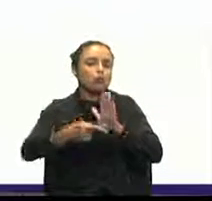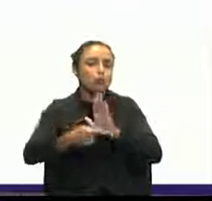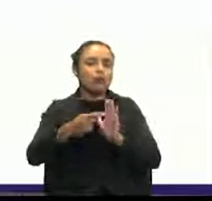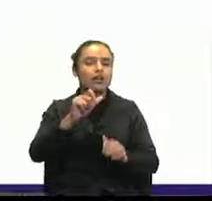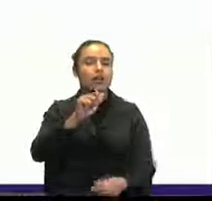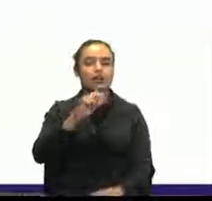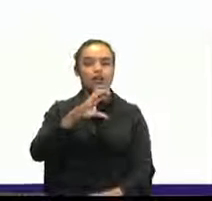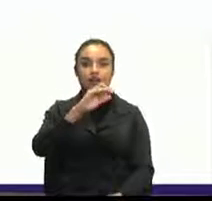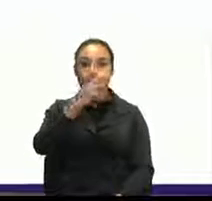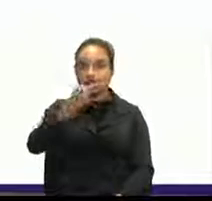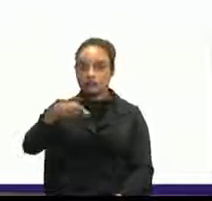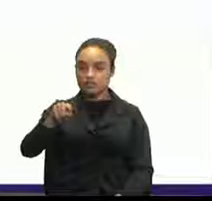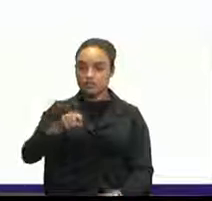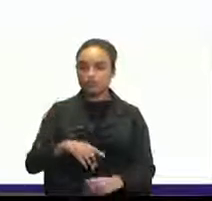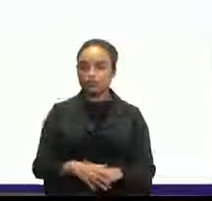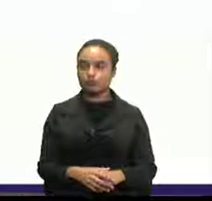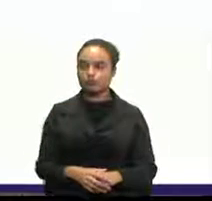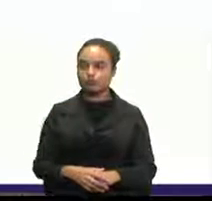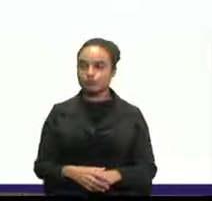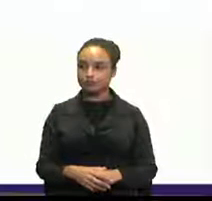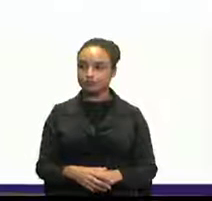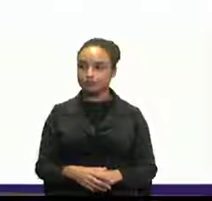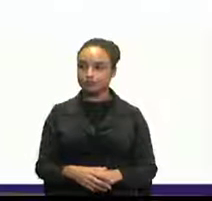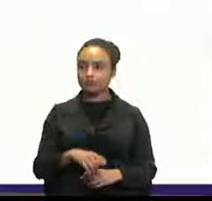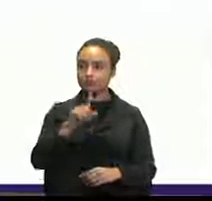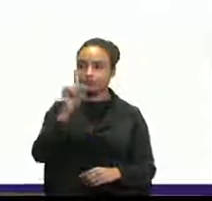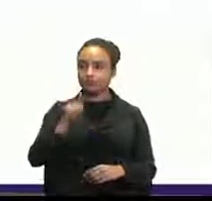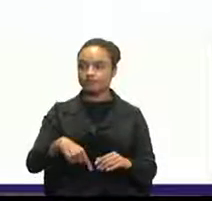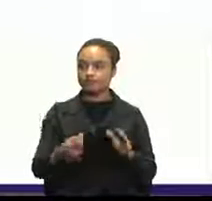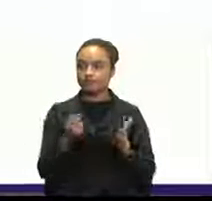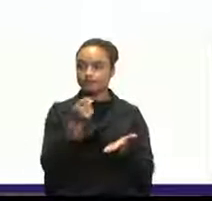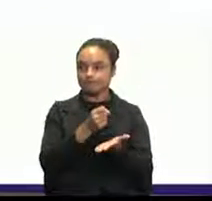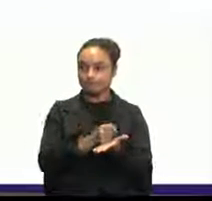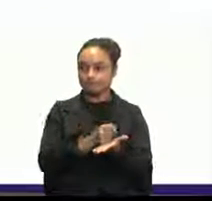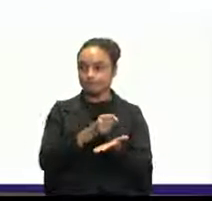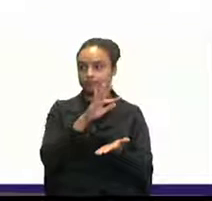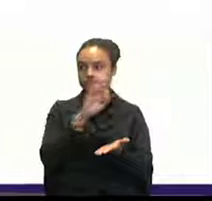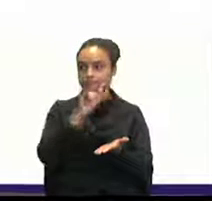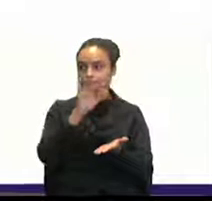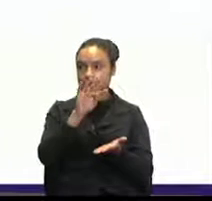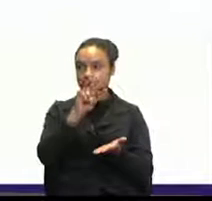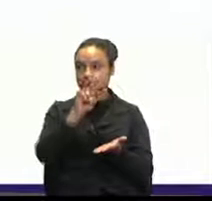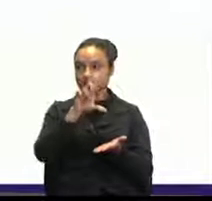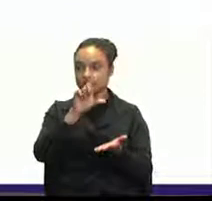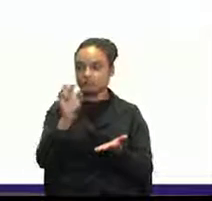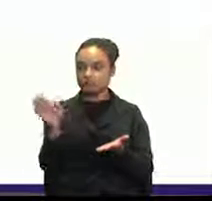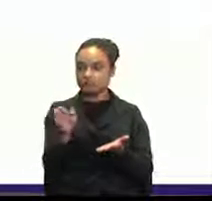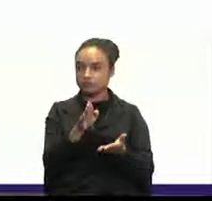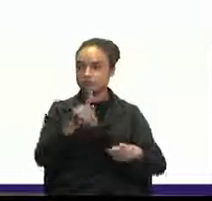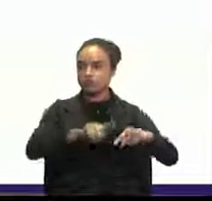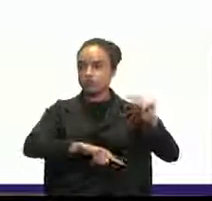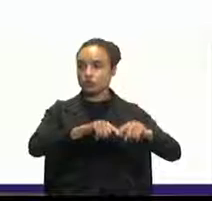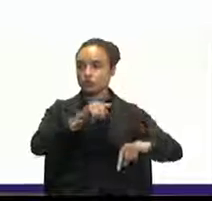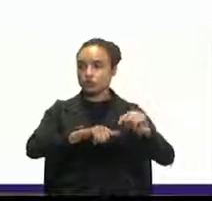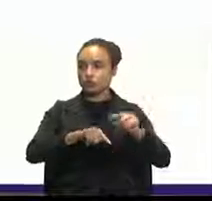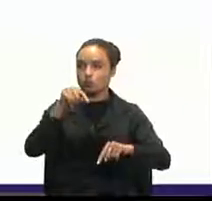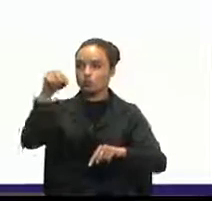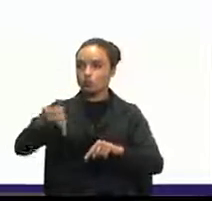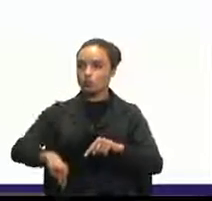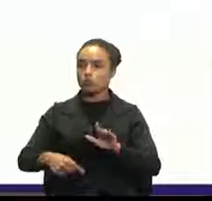que são ações são títulos de propriedade que representam parte do capital social